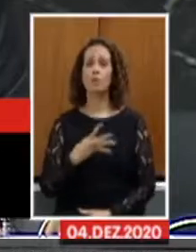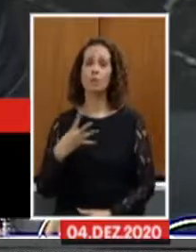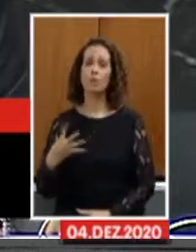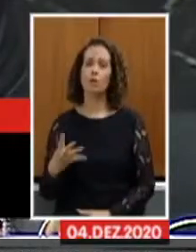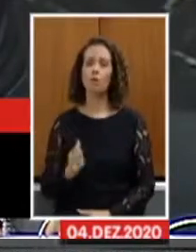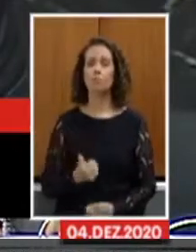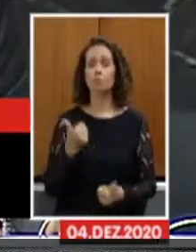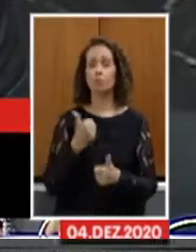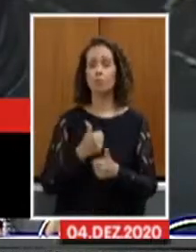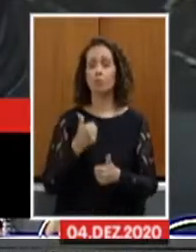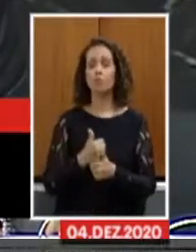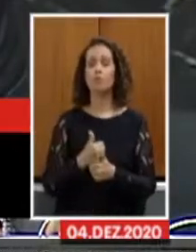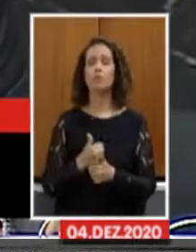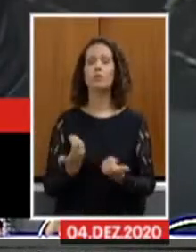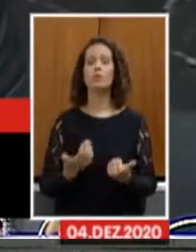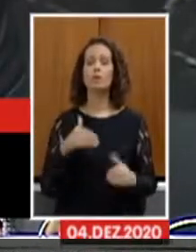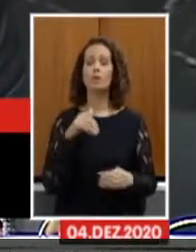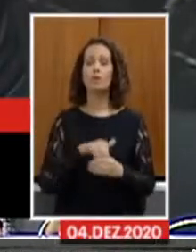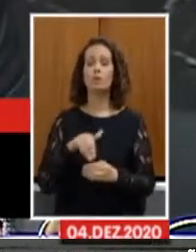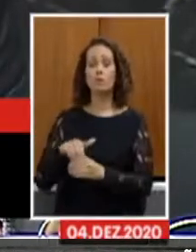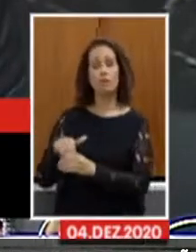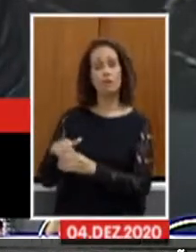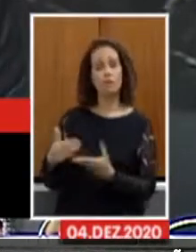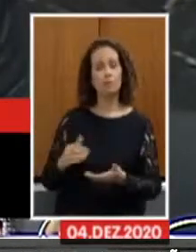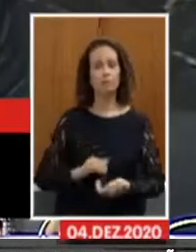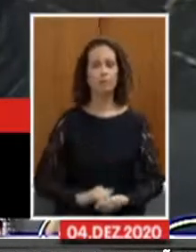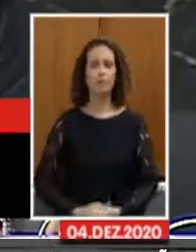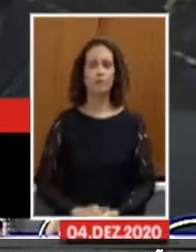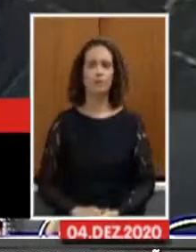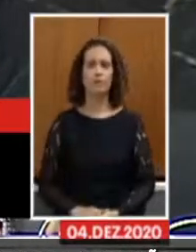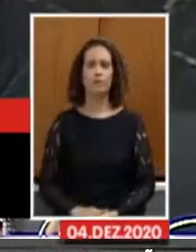submetido à votação, independente de parecer.